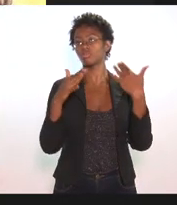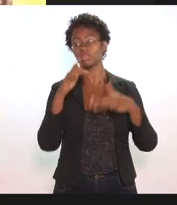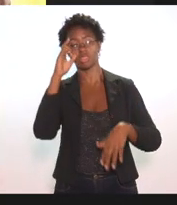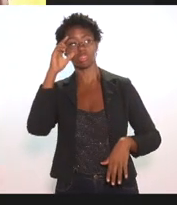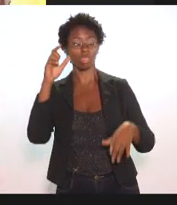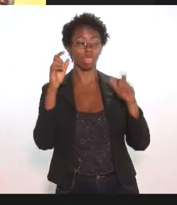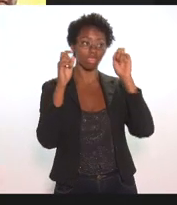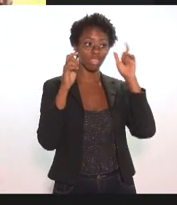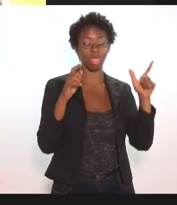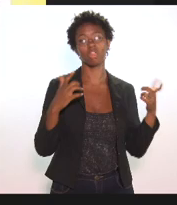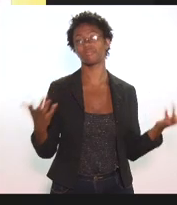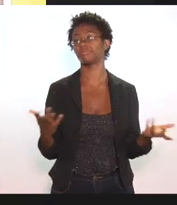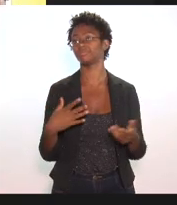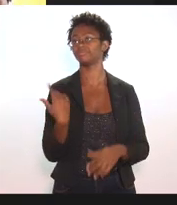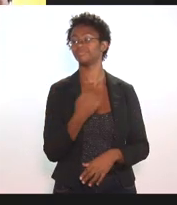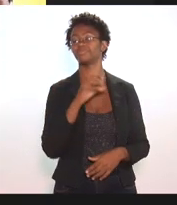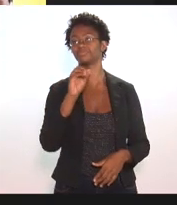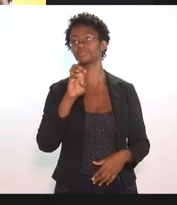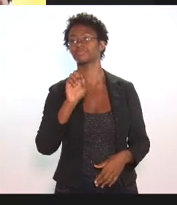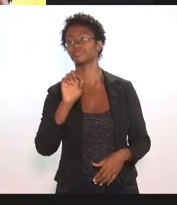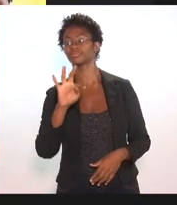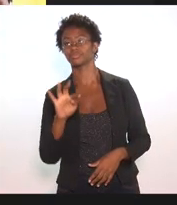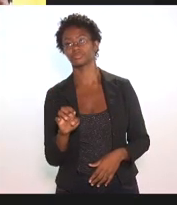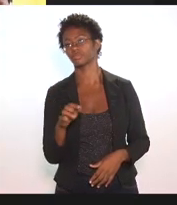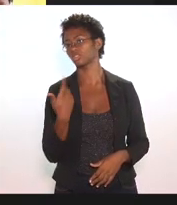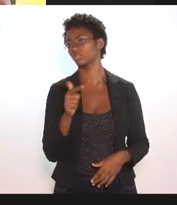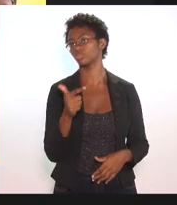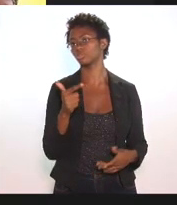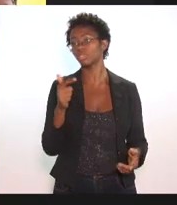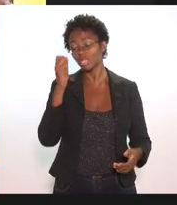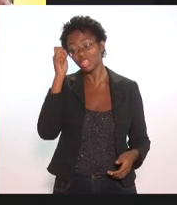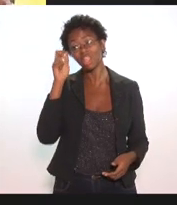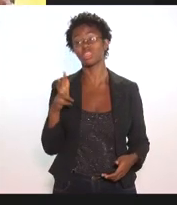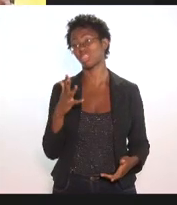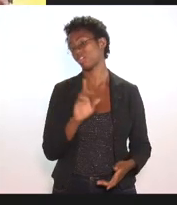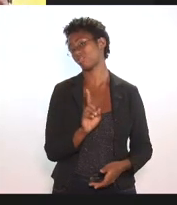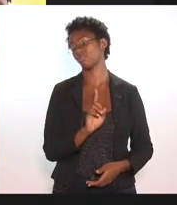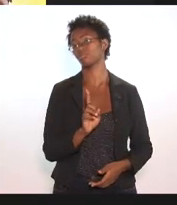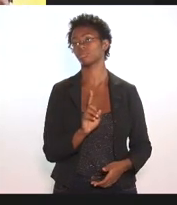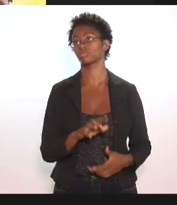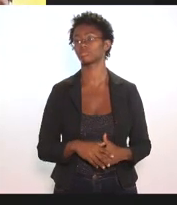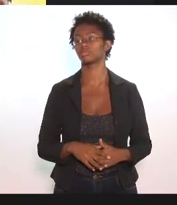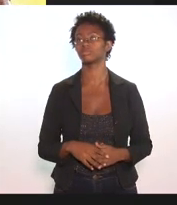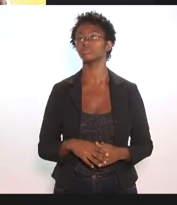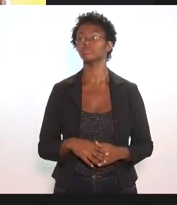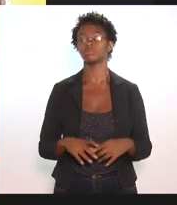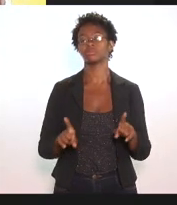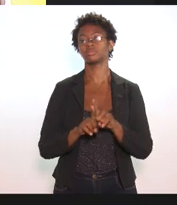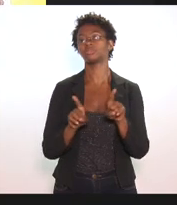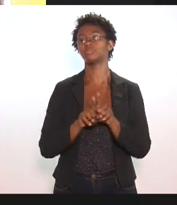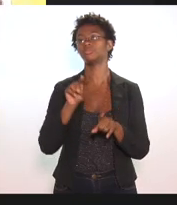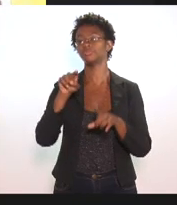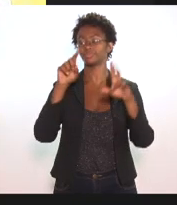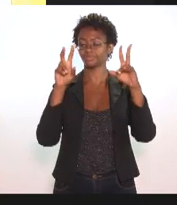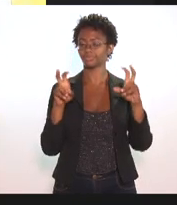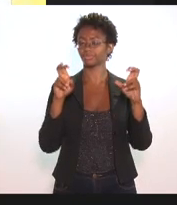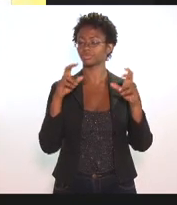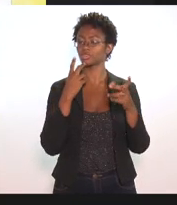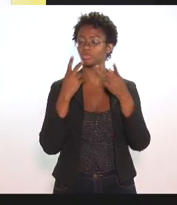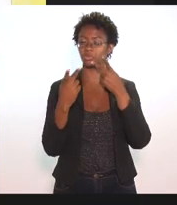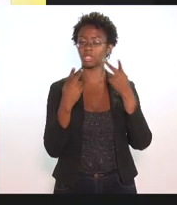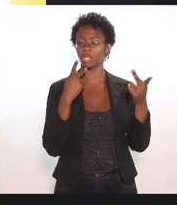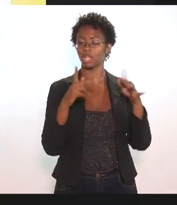Já o povo de cá, da Zona Oeste, não está muito antenado em relação a essa questão. Eu me recordo quando nós votamos nessa matéria, eu pensei que fosse